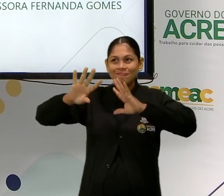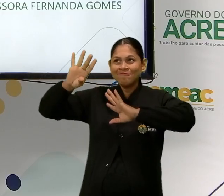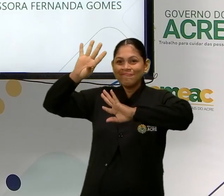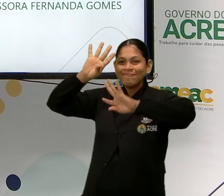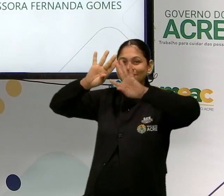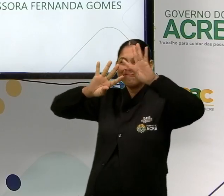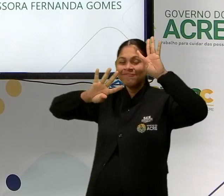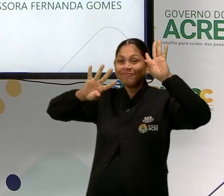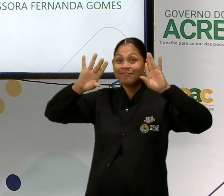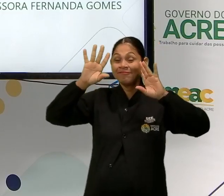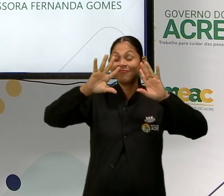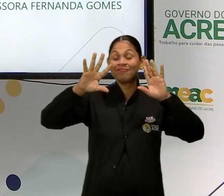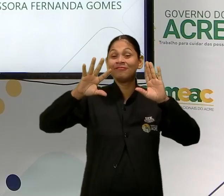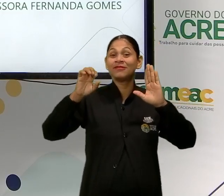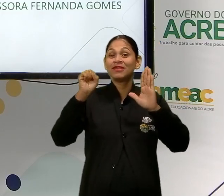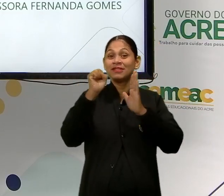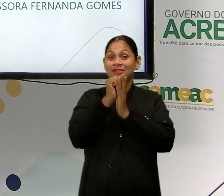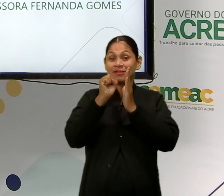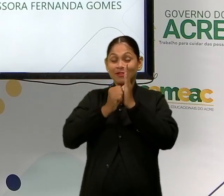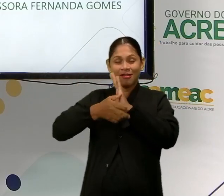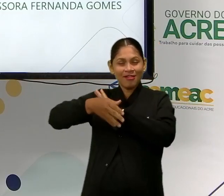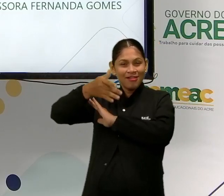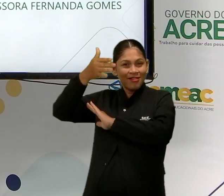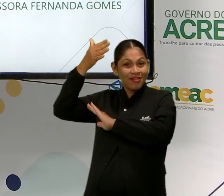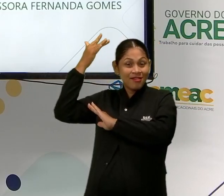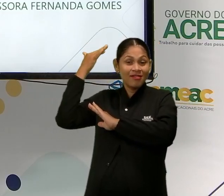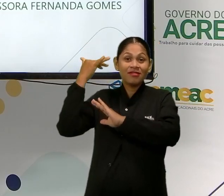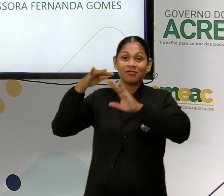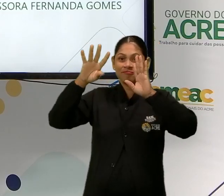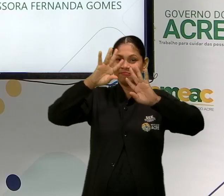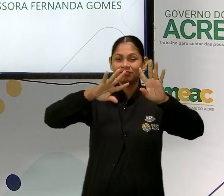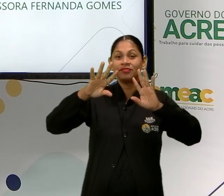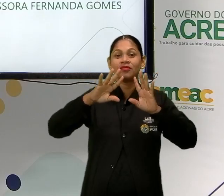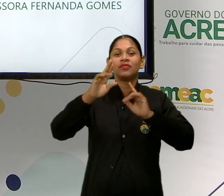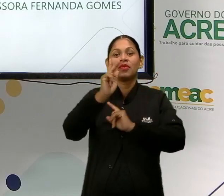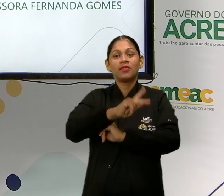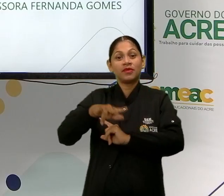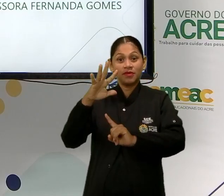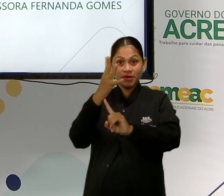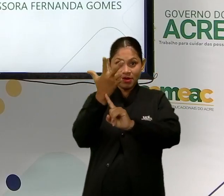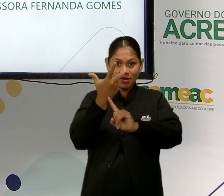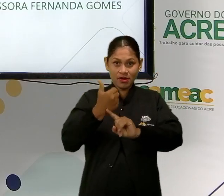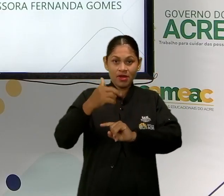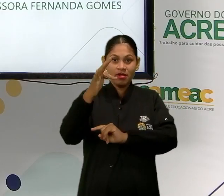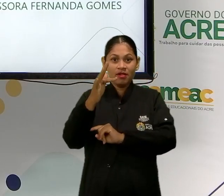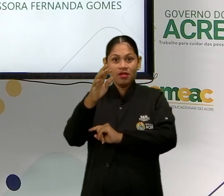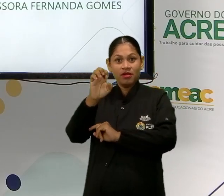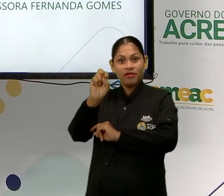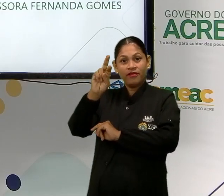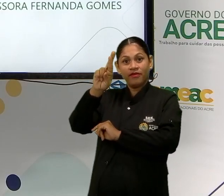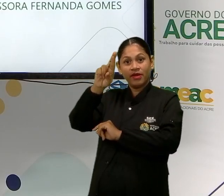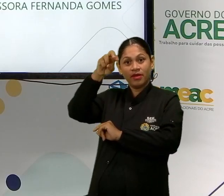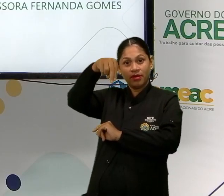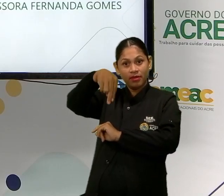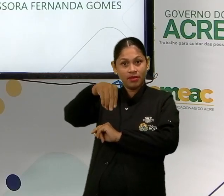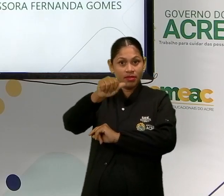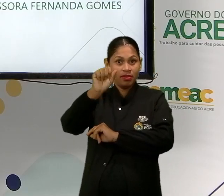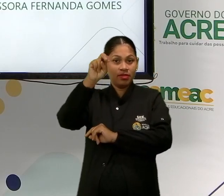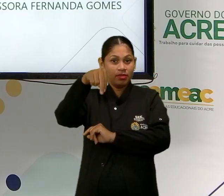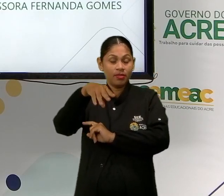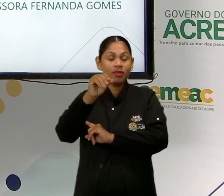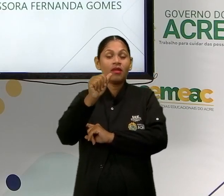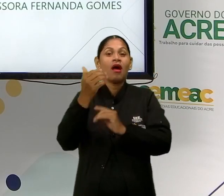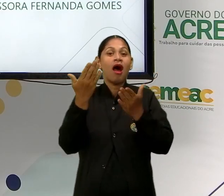por mais de um século de magia. Eu sou a professora de arte Fernanda Gomes e a nossa aula de hoje está